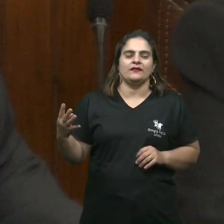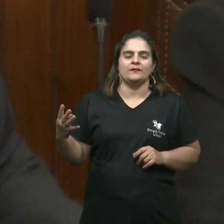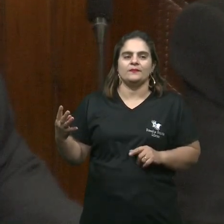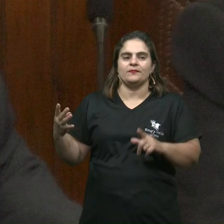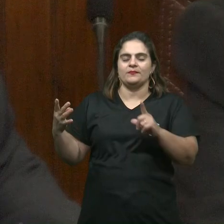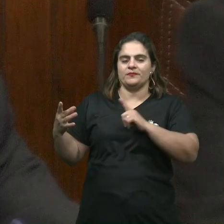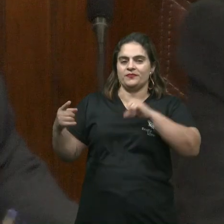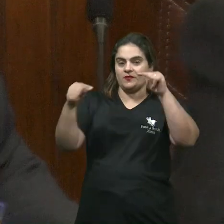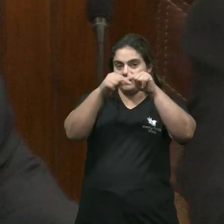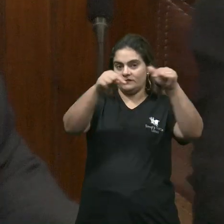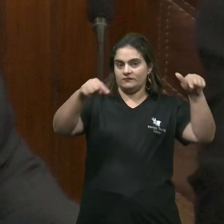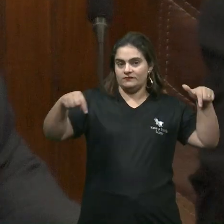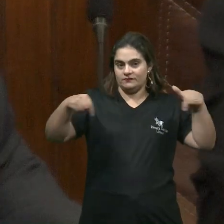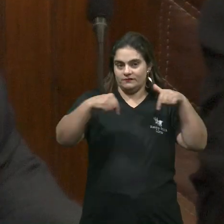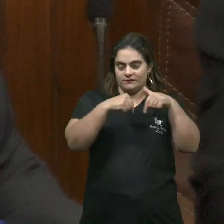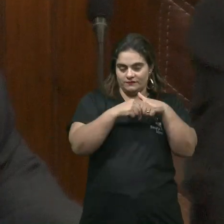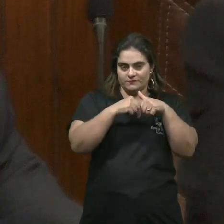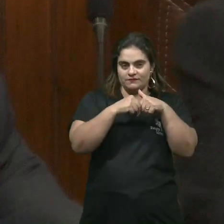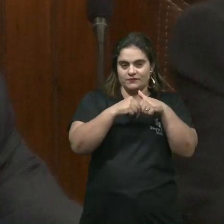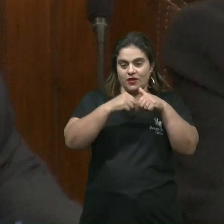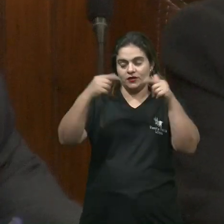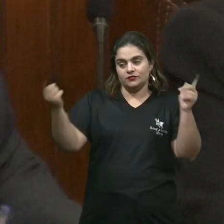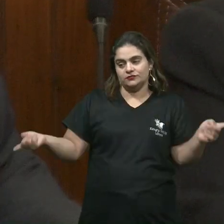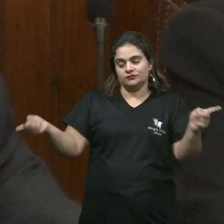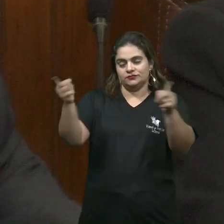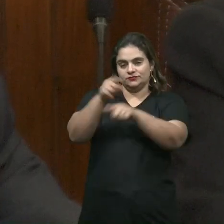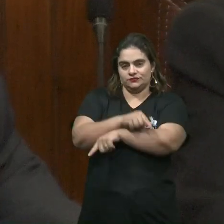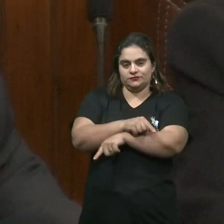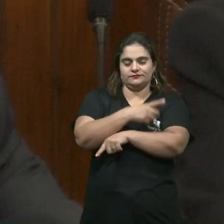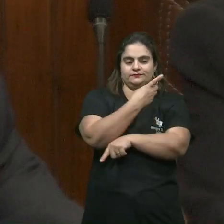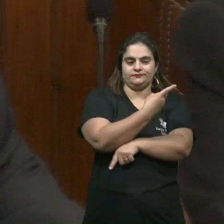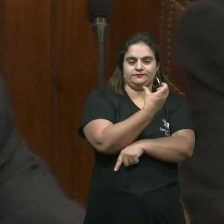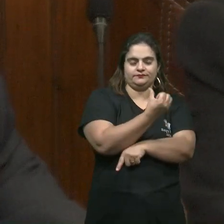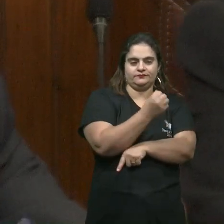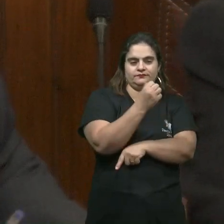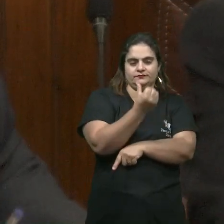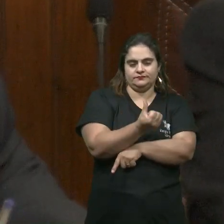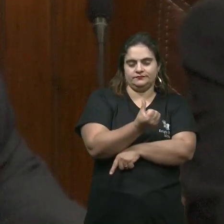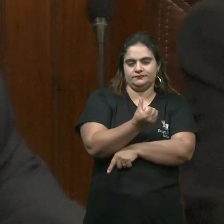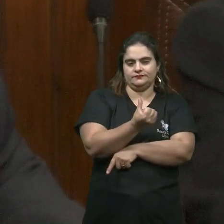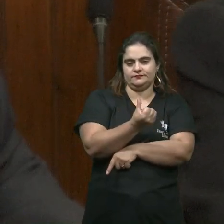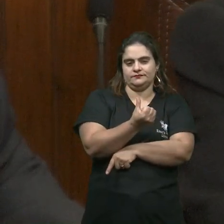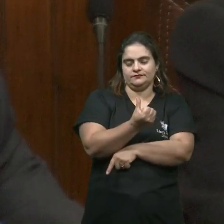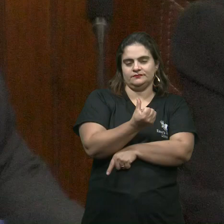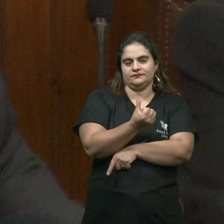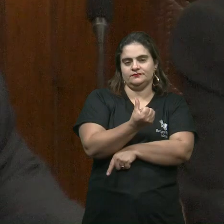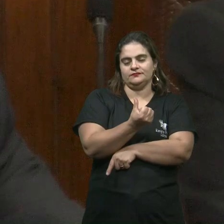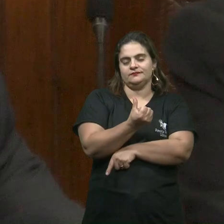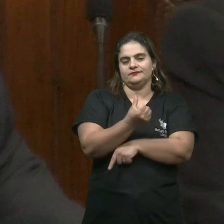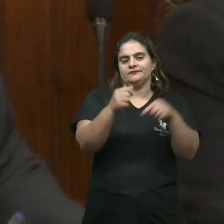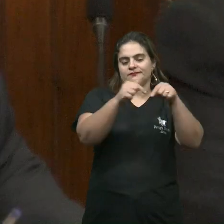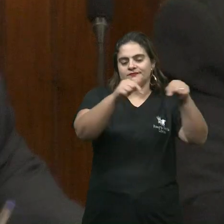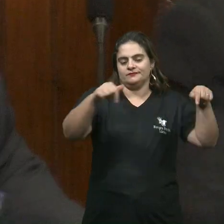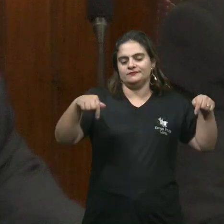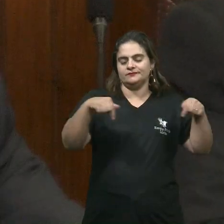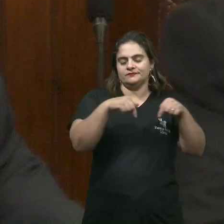desafeta o lote 15 da quadra 1, medindo 166,97 metros quadrados,